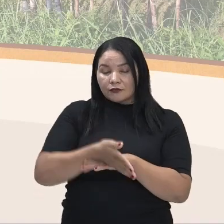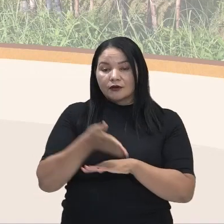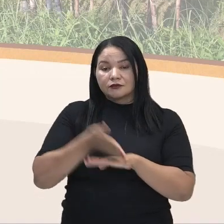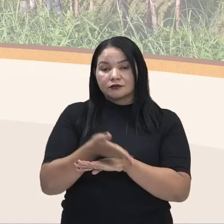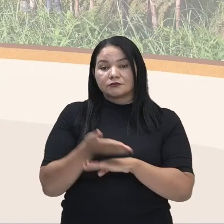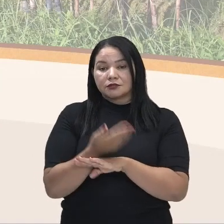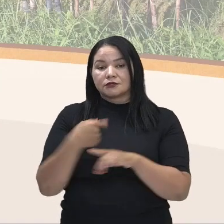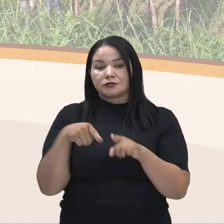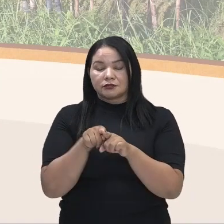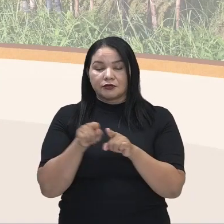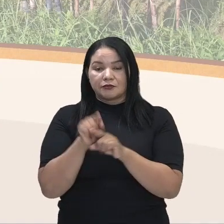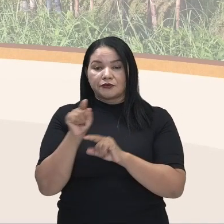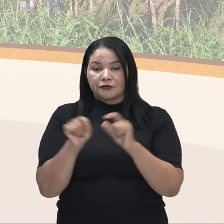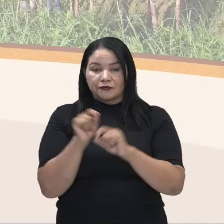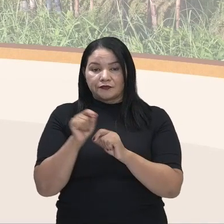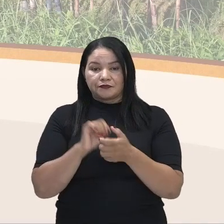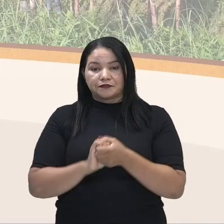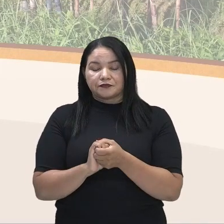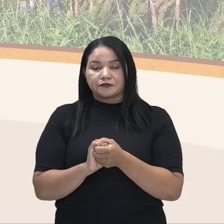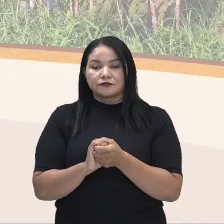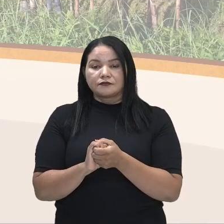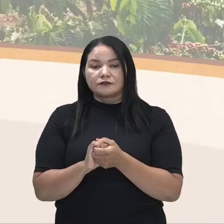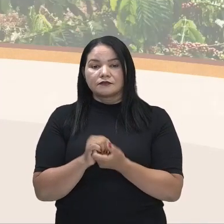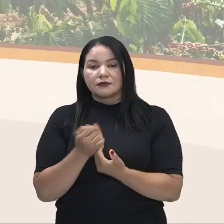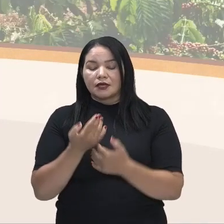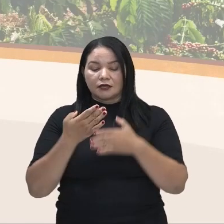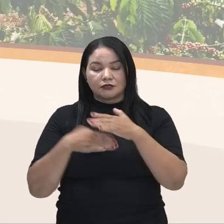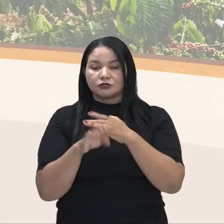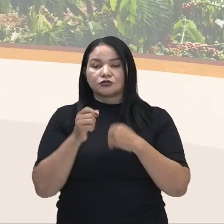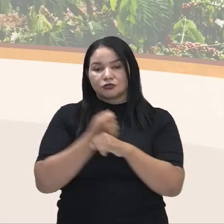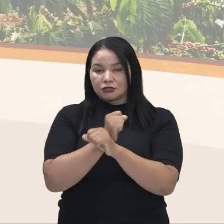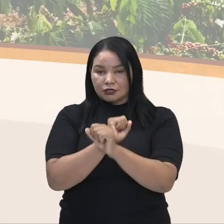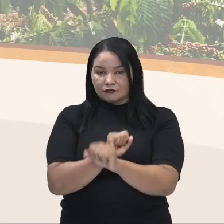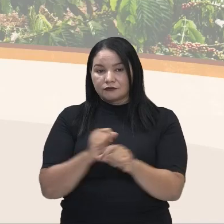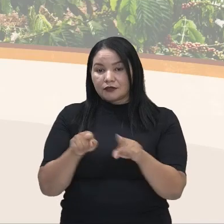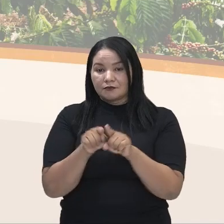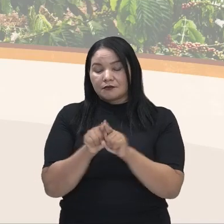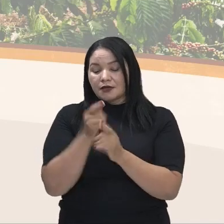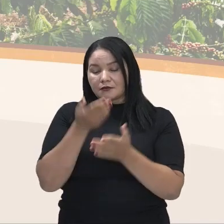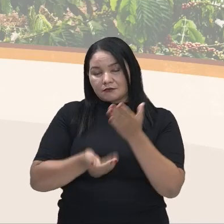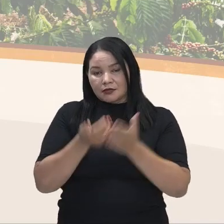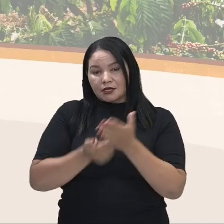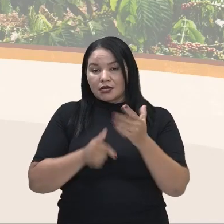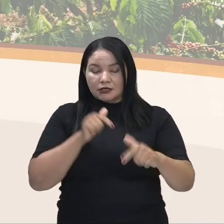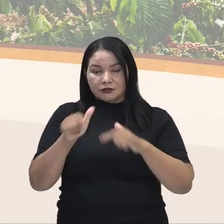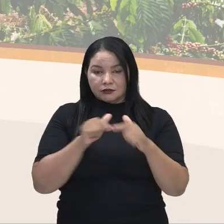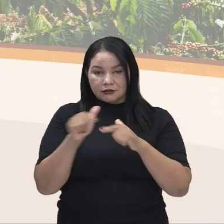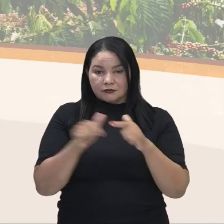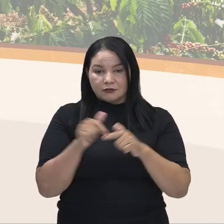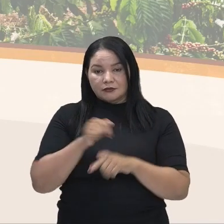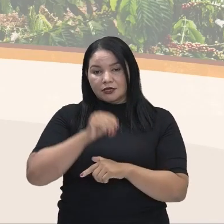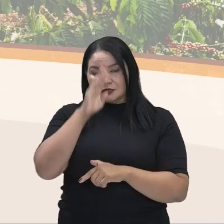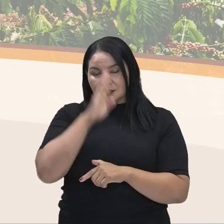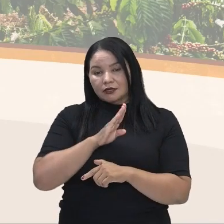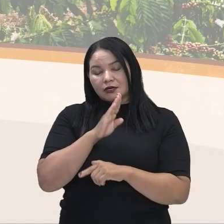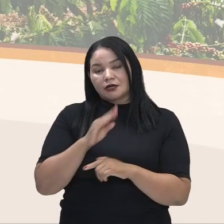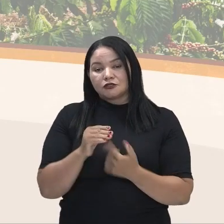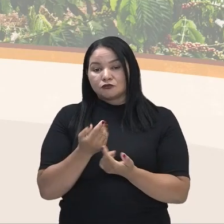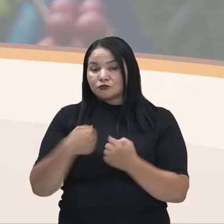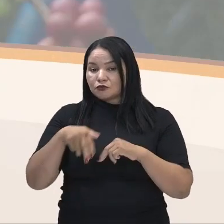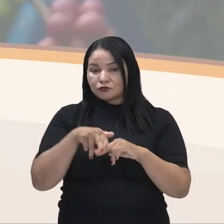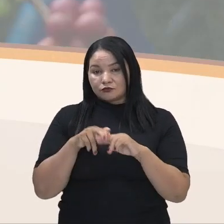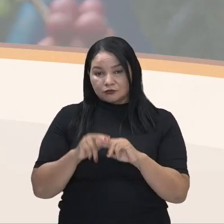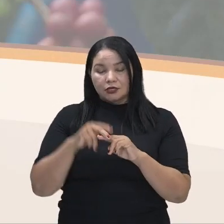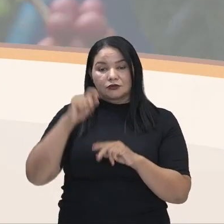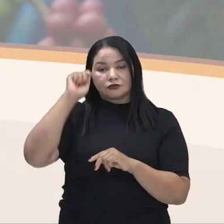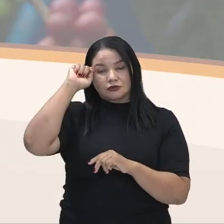quando a abolição da escravatura, também tem essa perda de mão de obra gratuita, que era oferecida justamente por esses